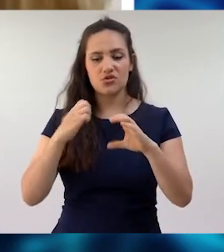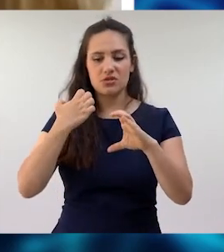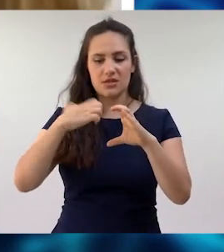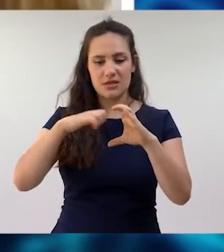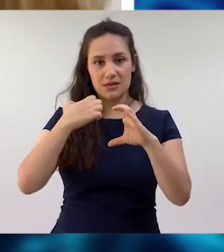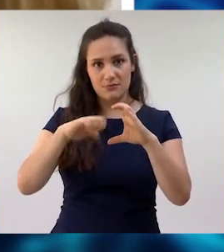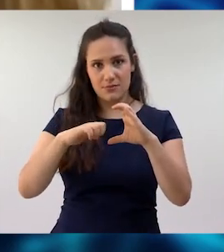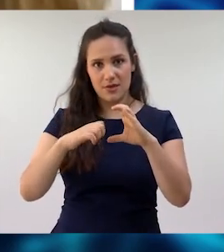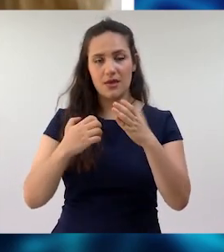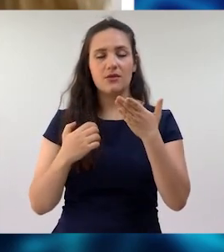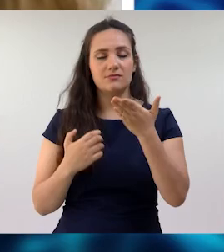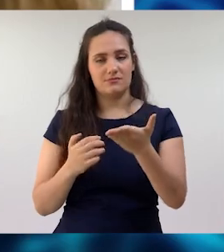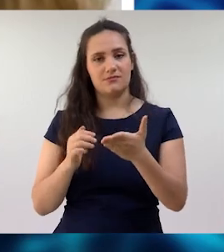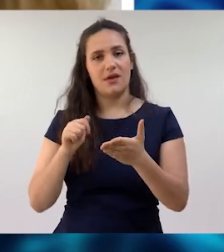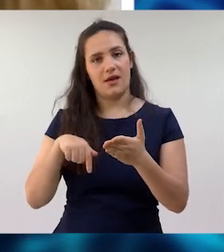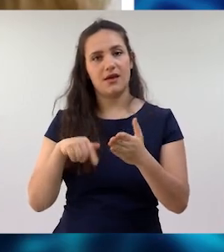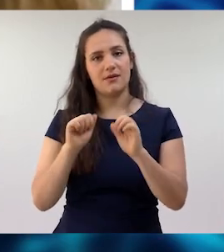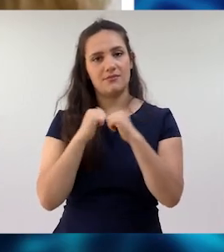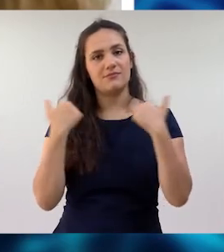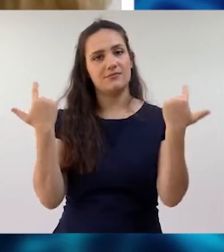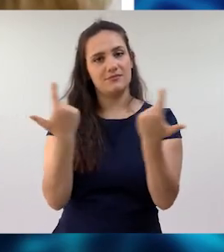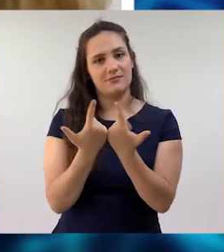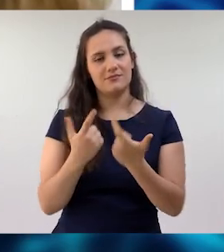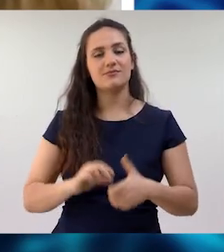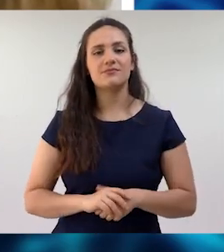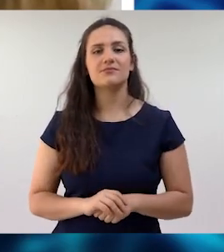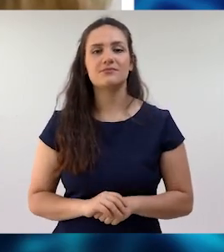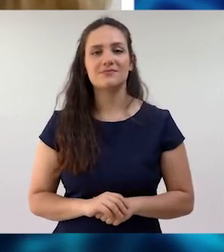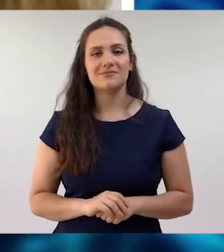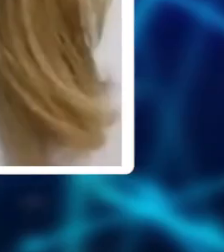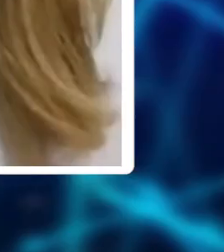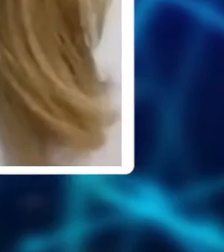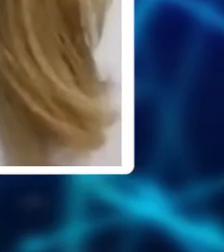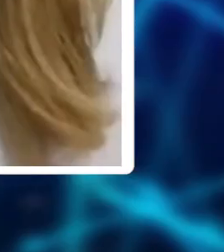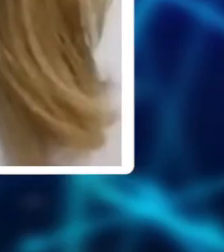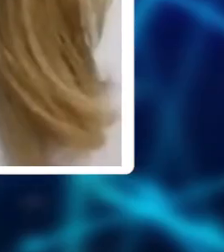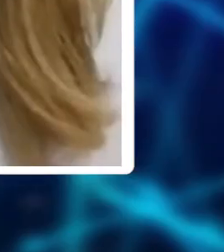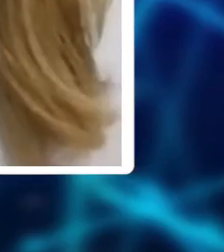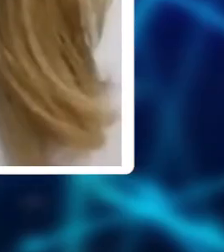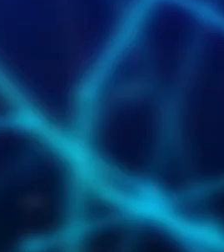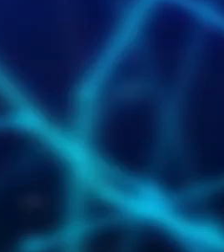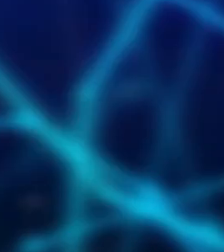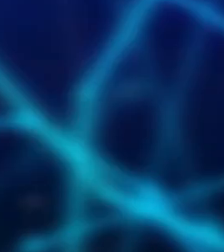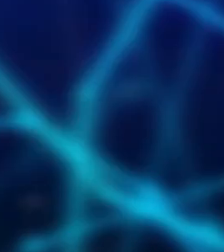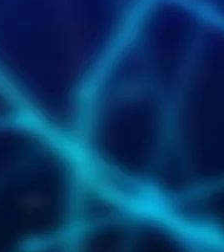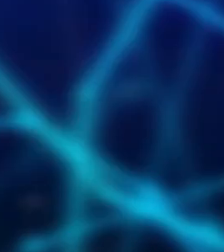mandar o e-mail producaltv@l.ms.gov.br.